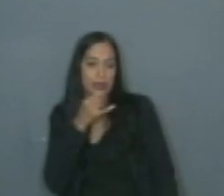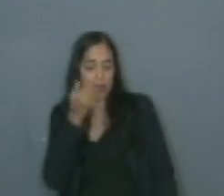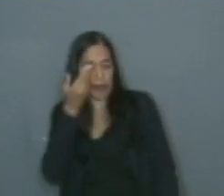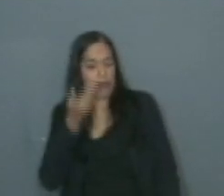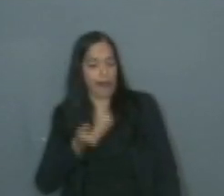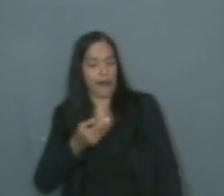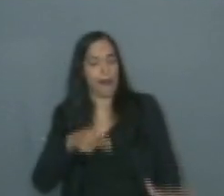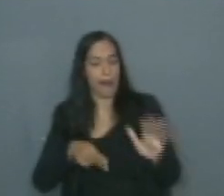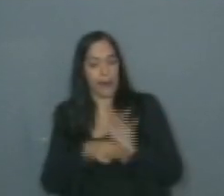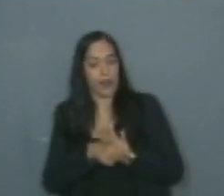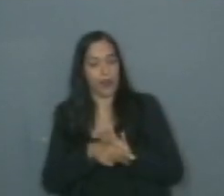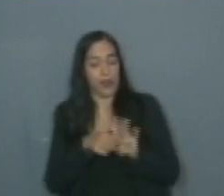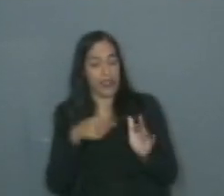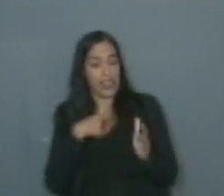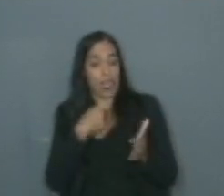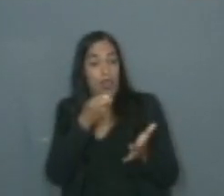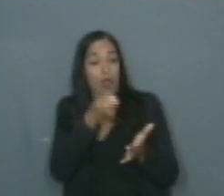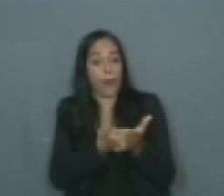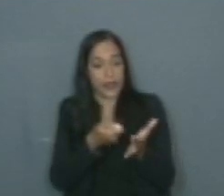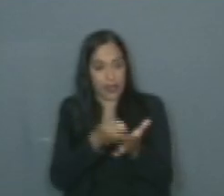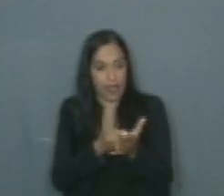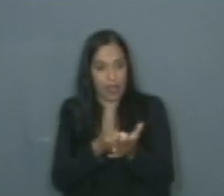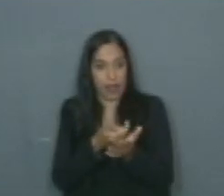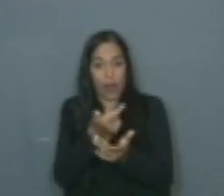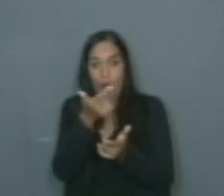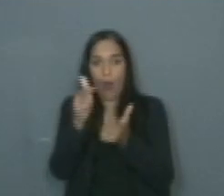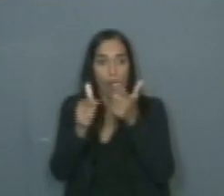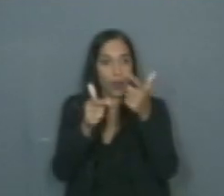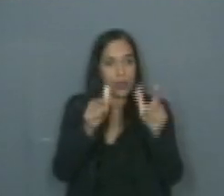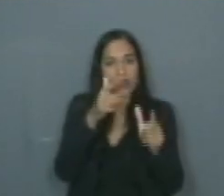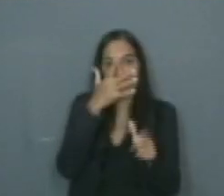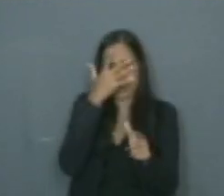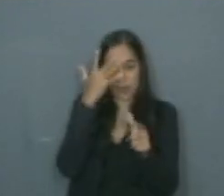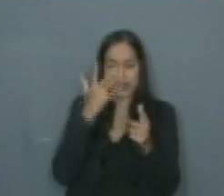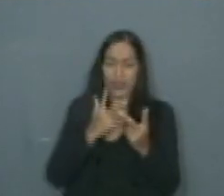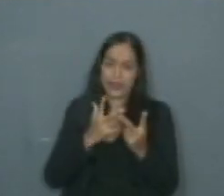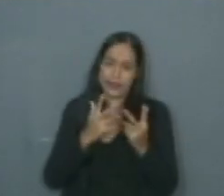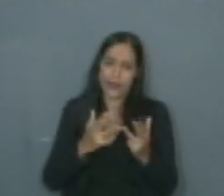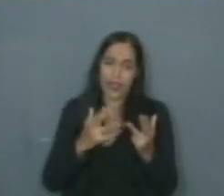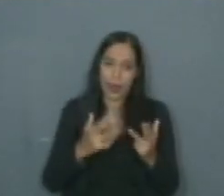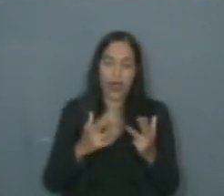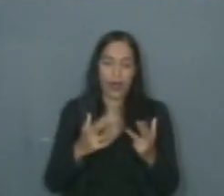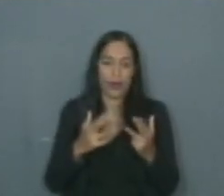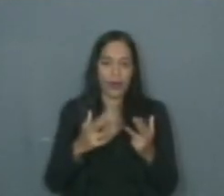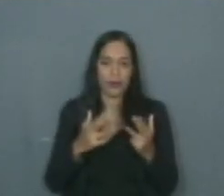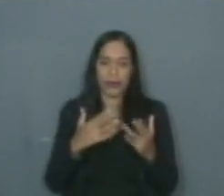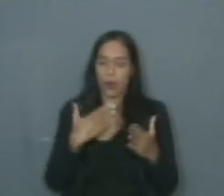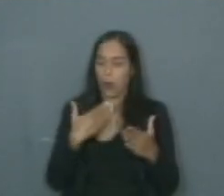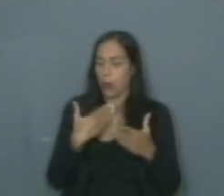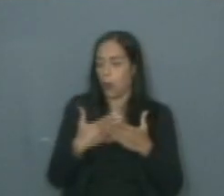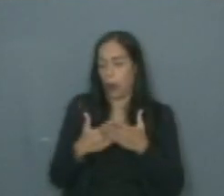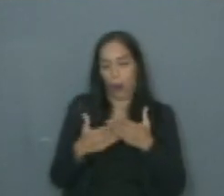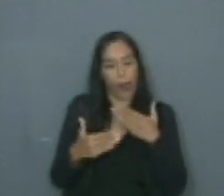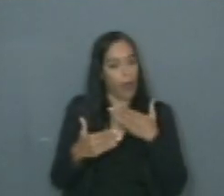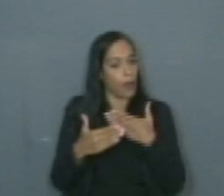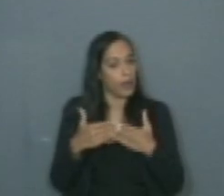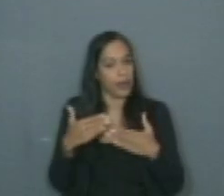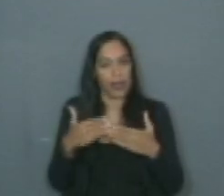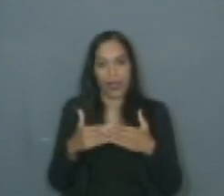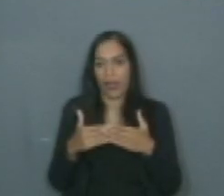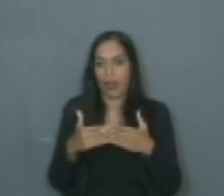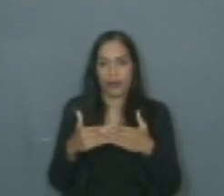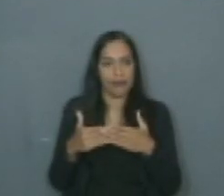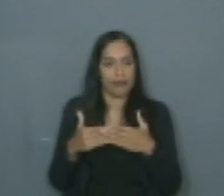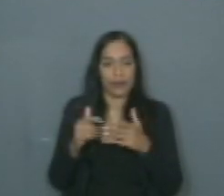são. Eles querem obrigar os outros a também serem o que são. E eu acho que isso em qualquer dos espectros